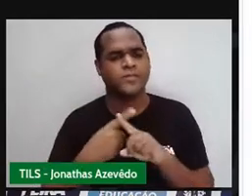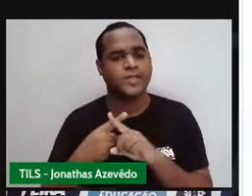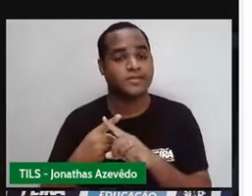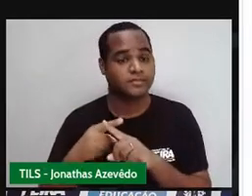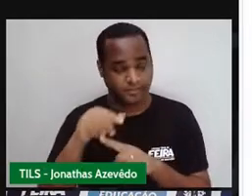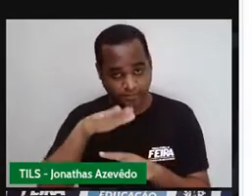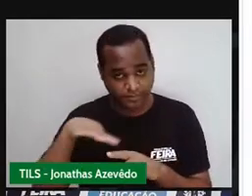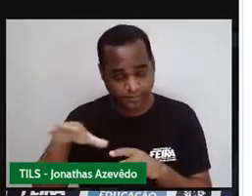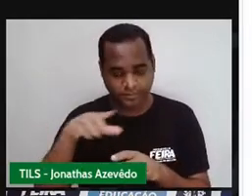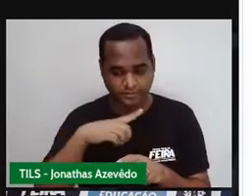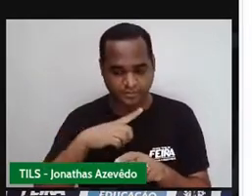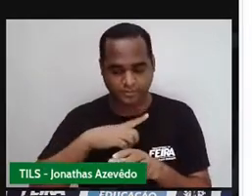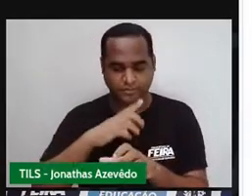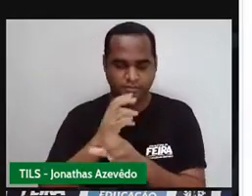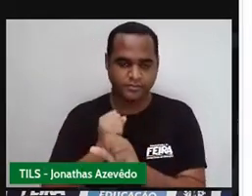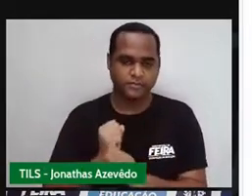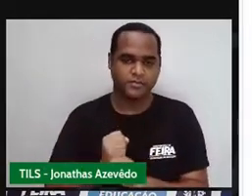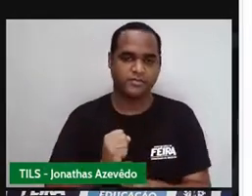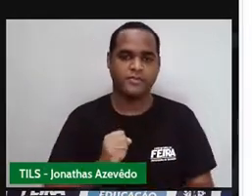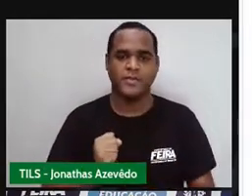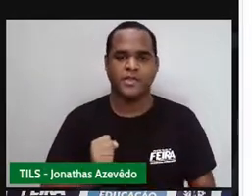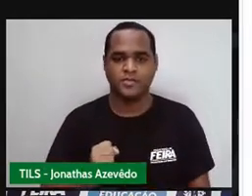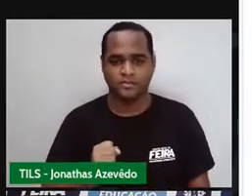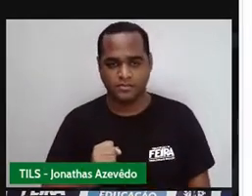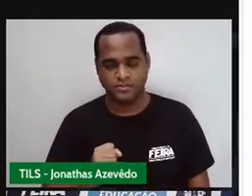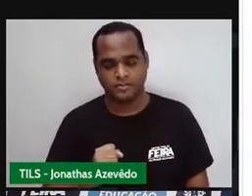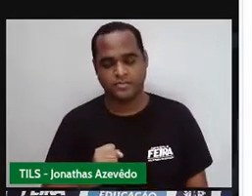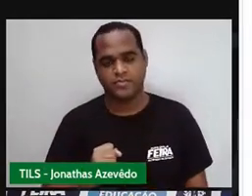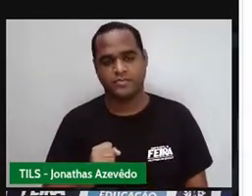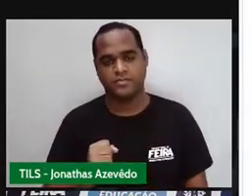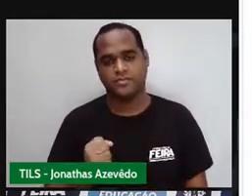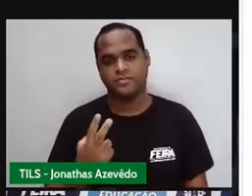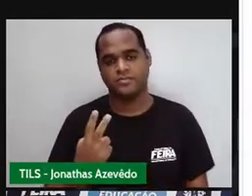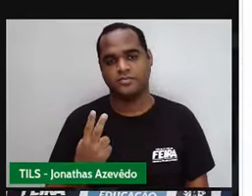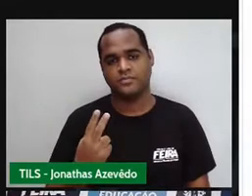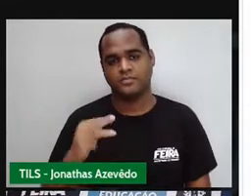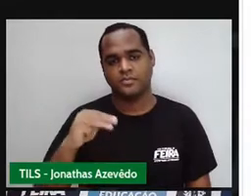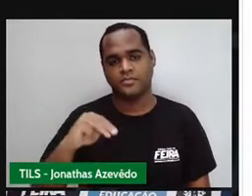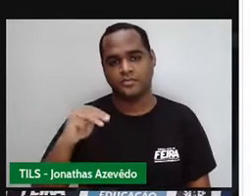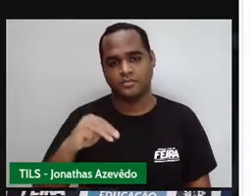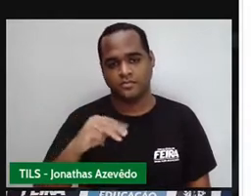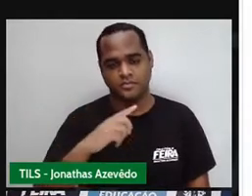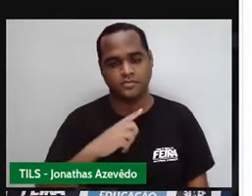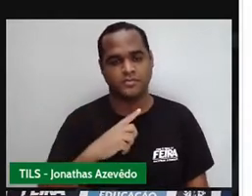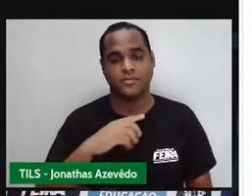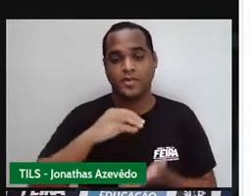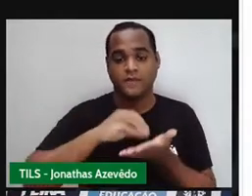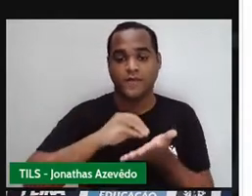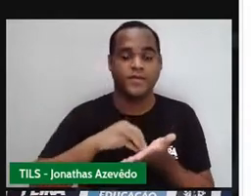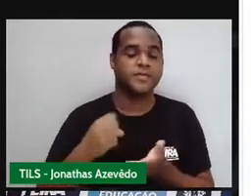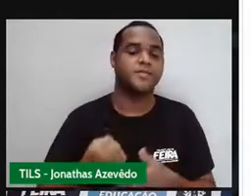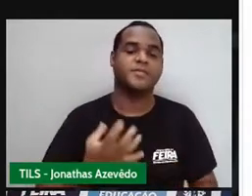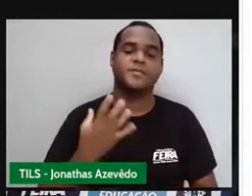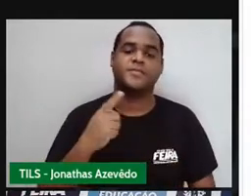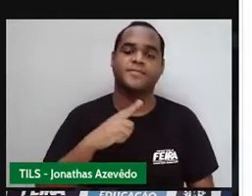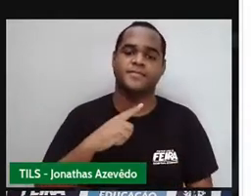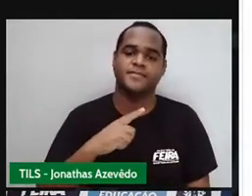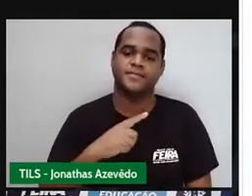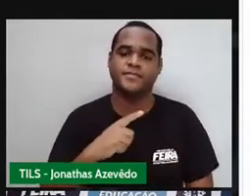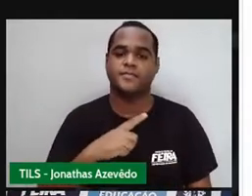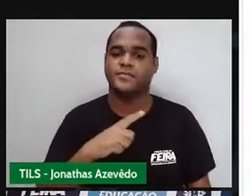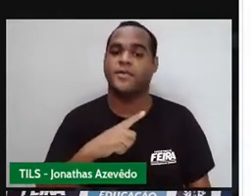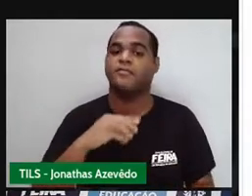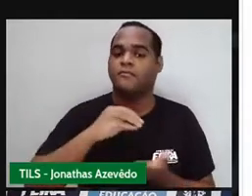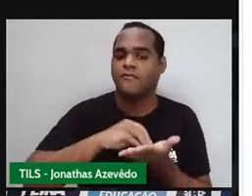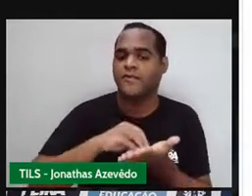de cá Do Outro Lado a gente viu que é dois também então se aqui é dois tá faltando quanto para dar os quatro metros